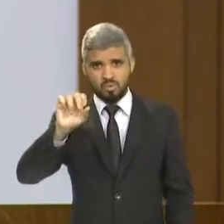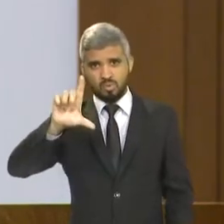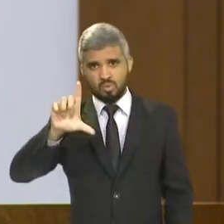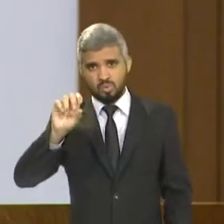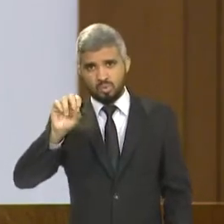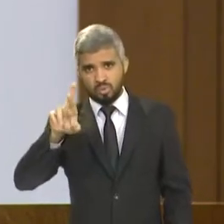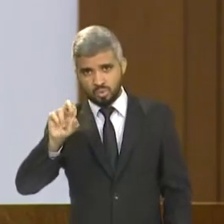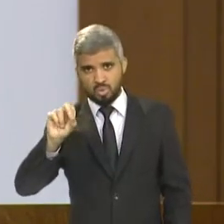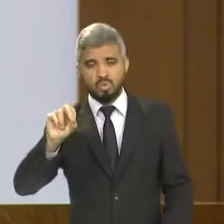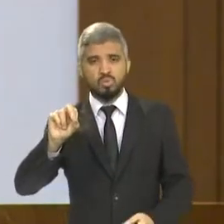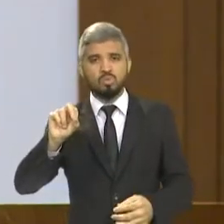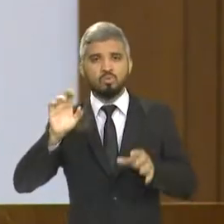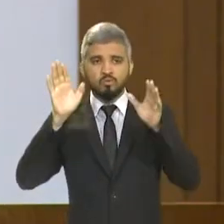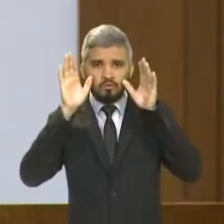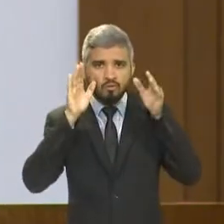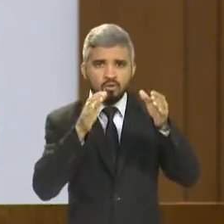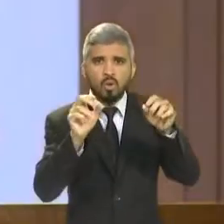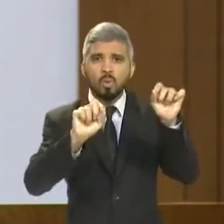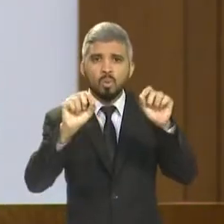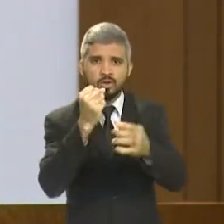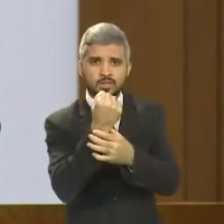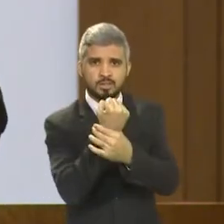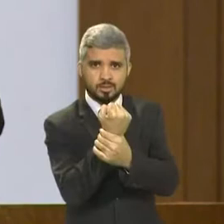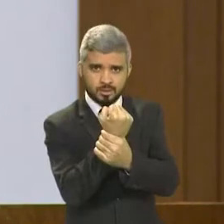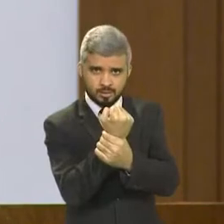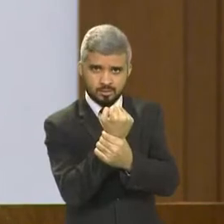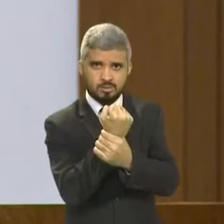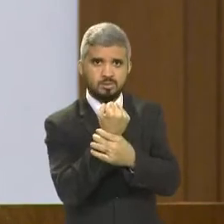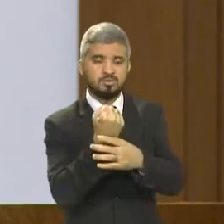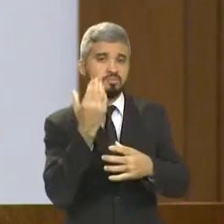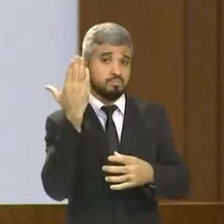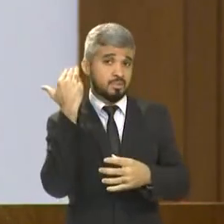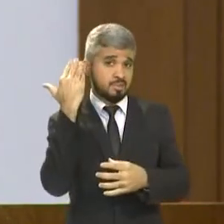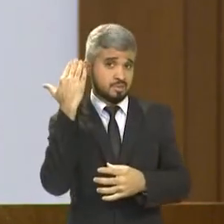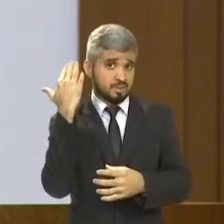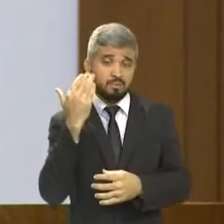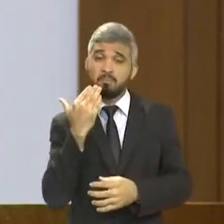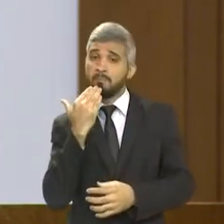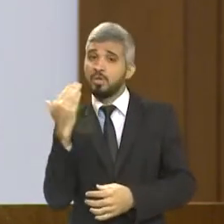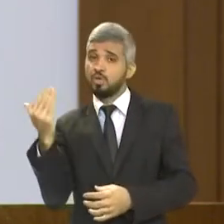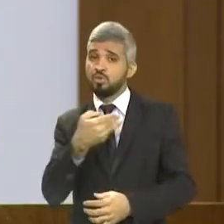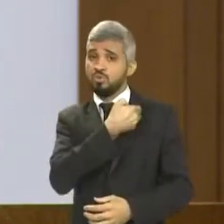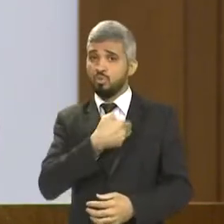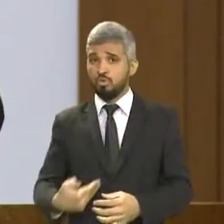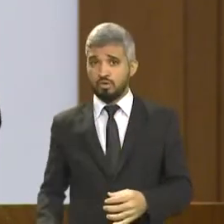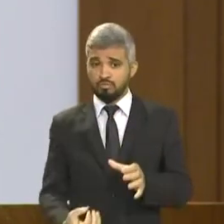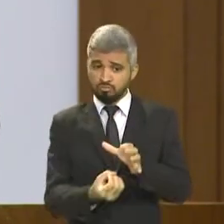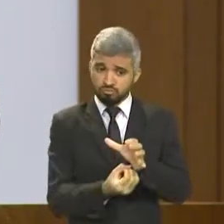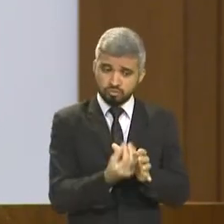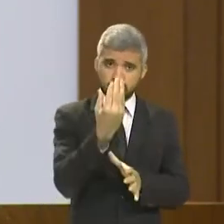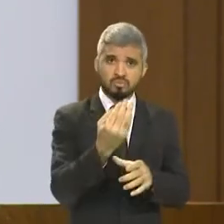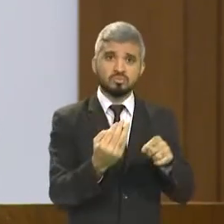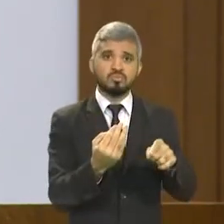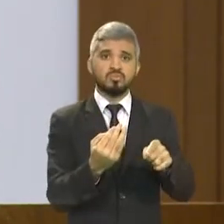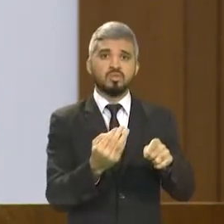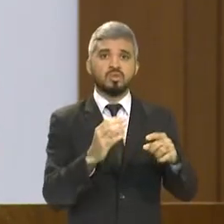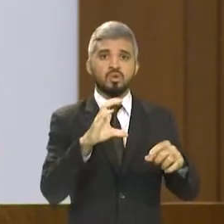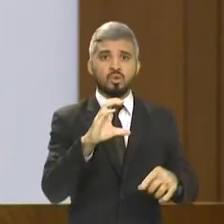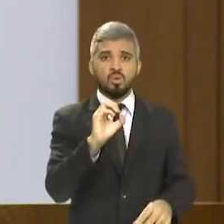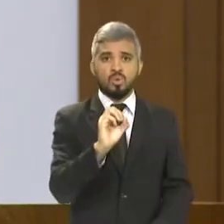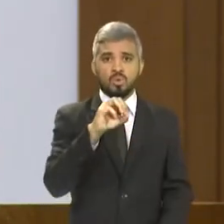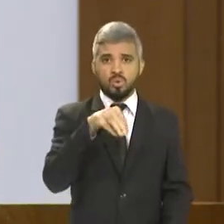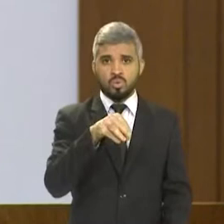Nós trouxemos a Companhia Independente naquela época. Depois trouxemos a Casa de Ressocialização na